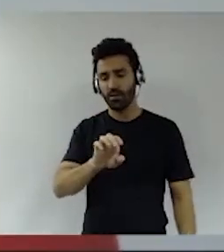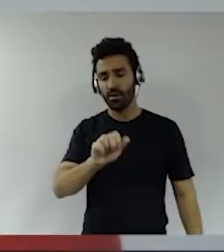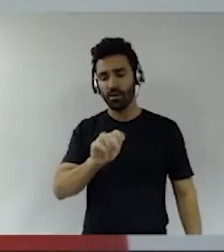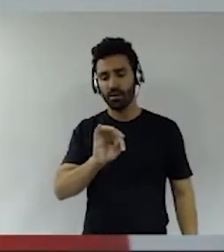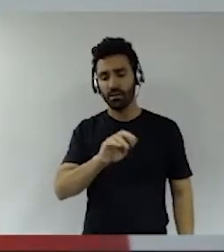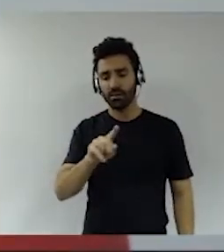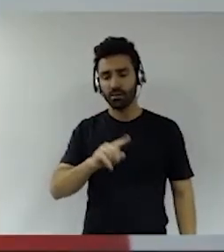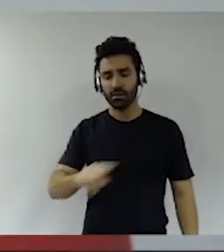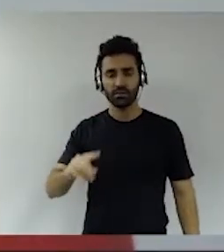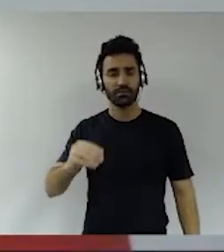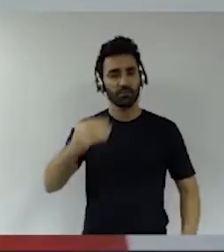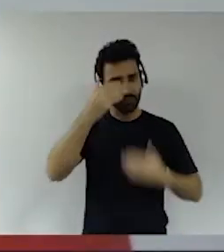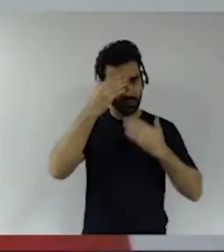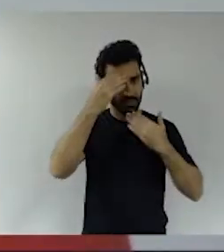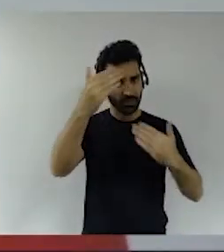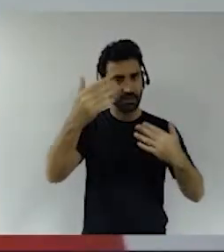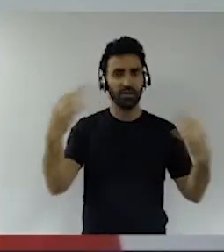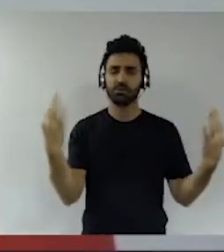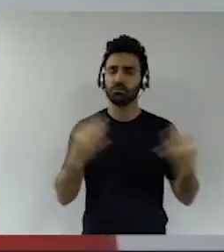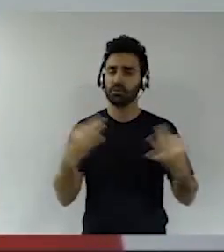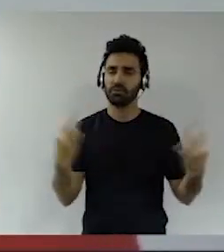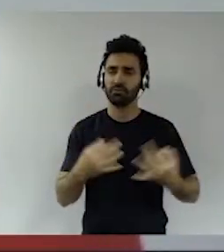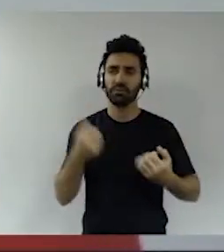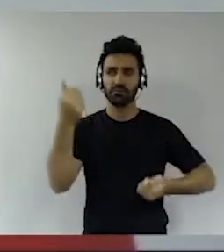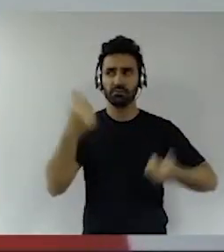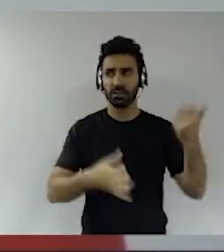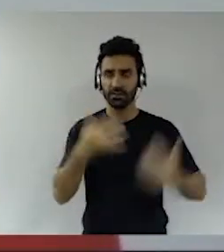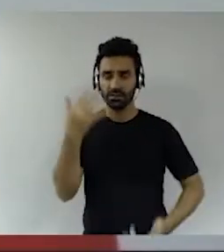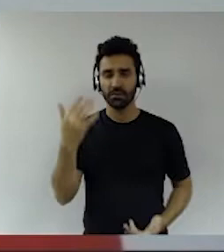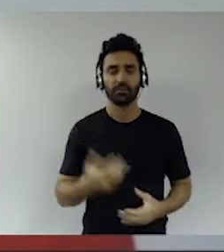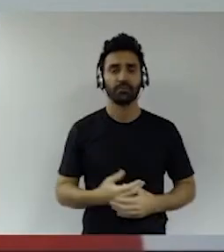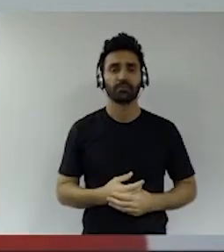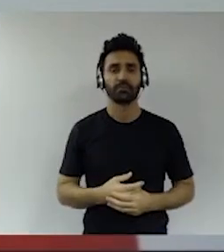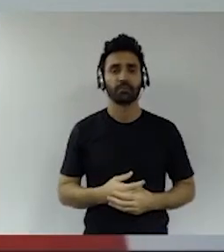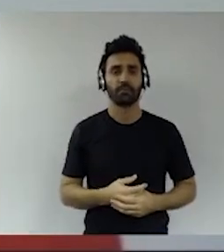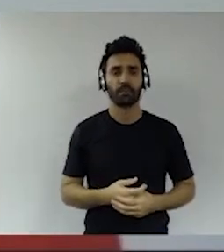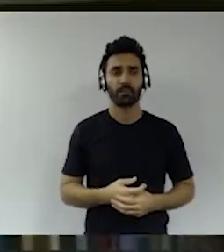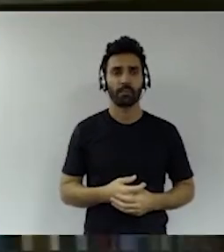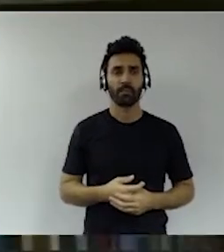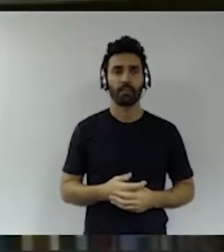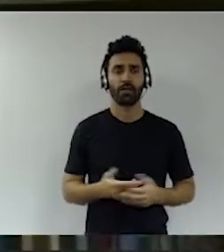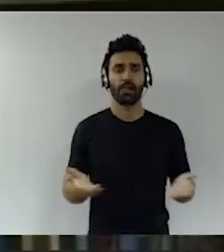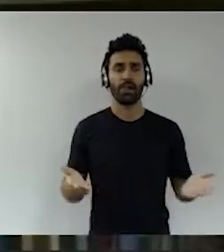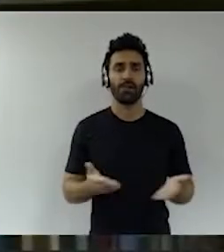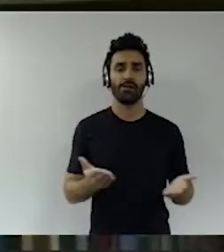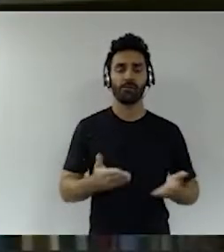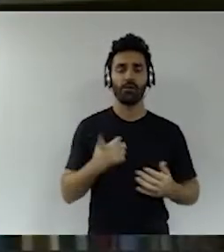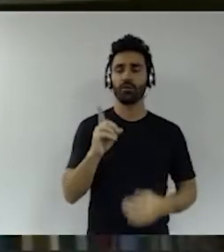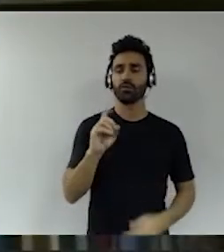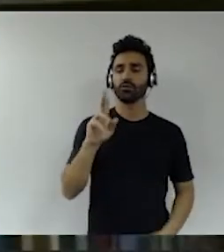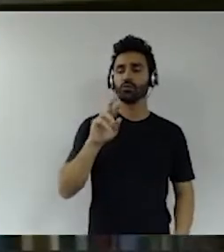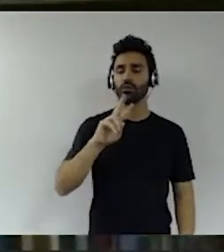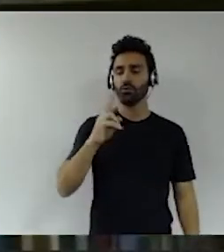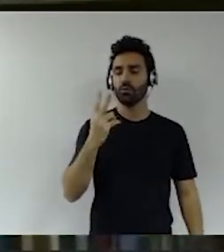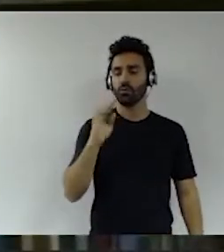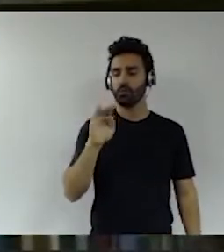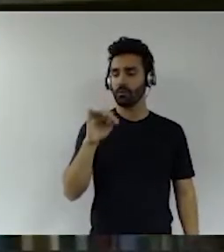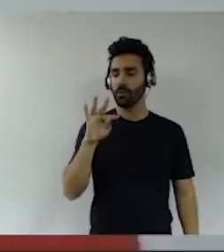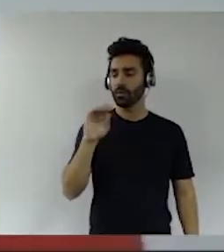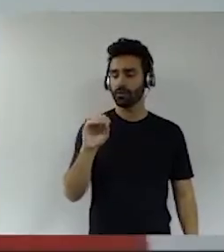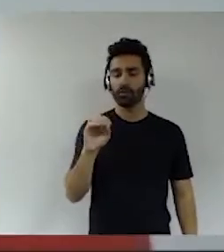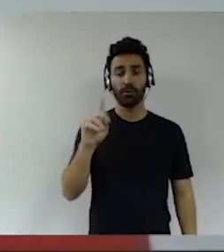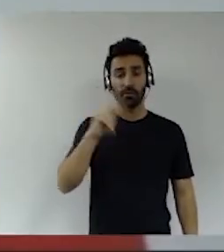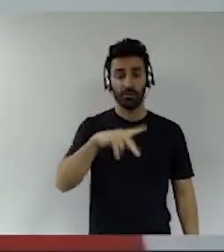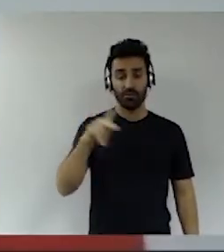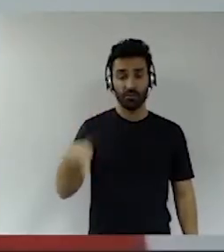doutor Júlio. Perfeitas suas colocações. Passo de imediato ao doutor Humberto Ávila, professor